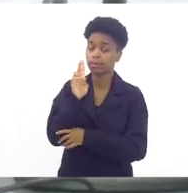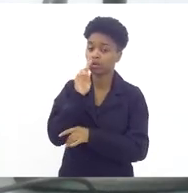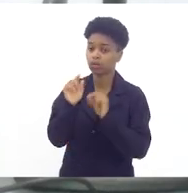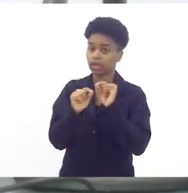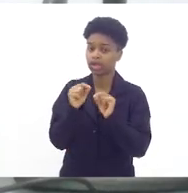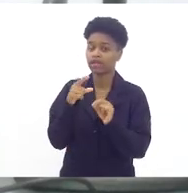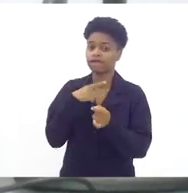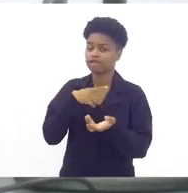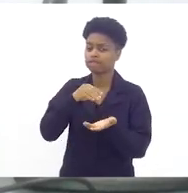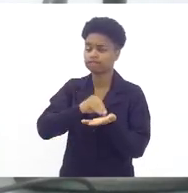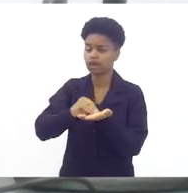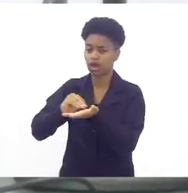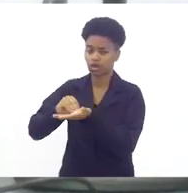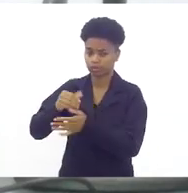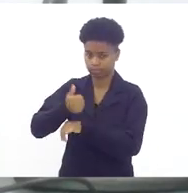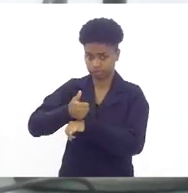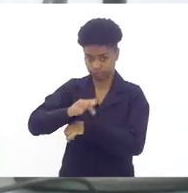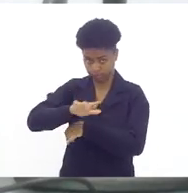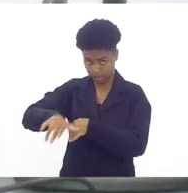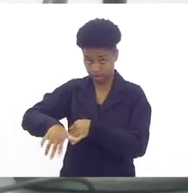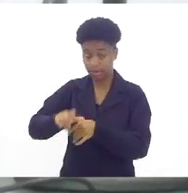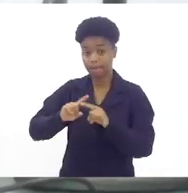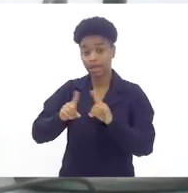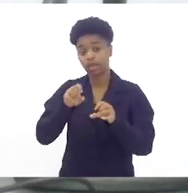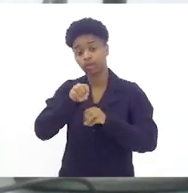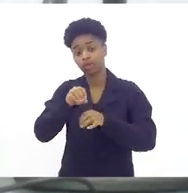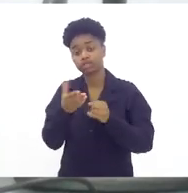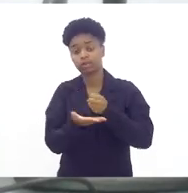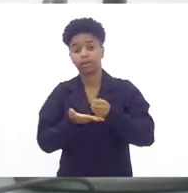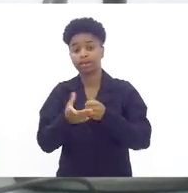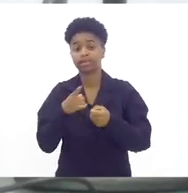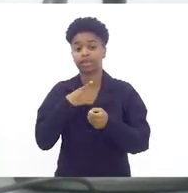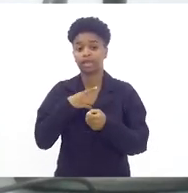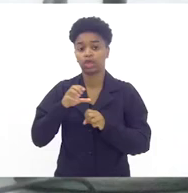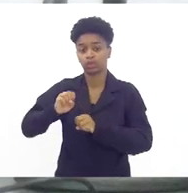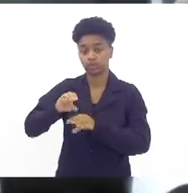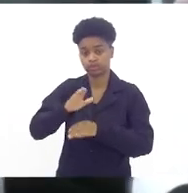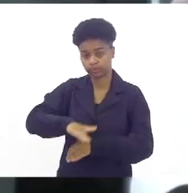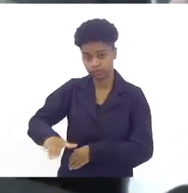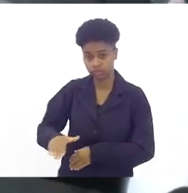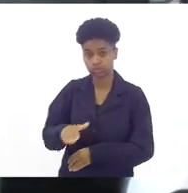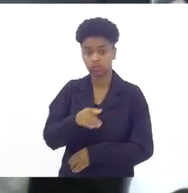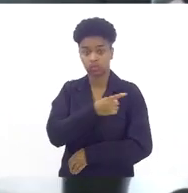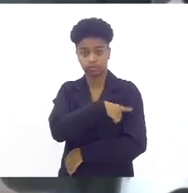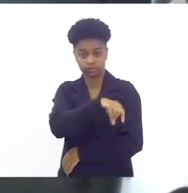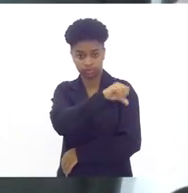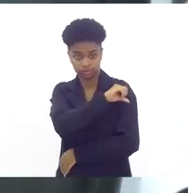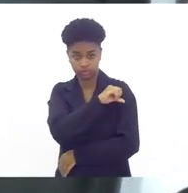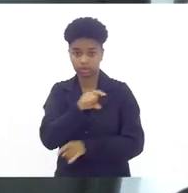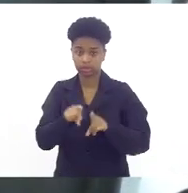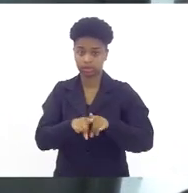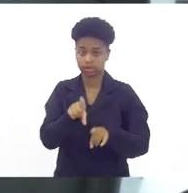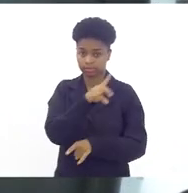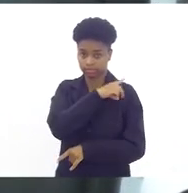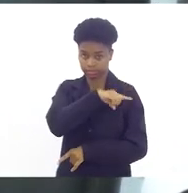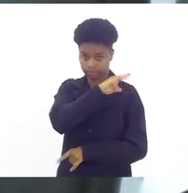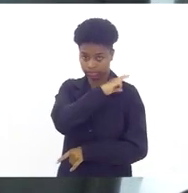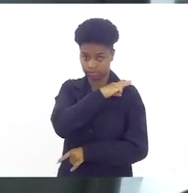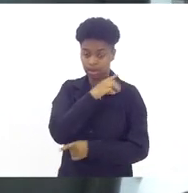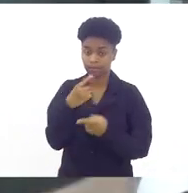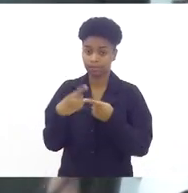que a educação básica que vai envolver Educação Infantil Fundamental e Médio e ensino médio né profissionalizante que a Faetec